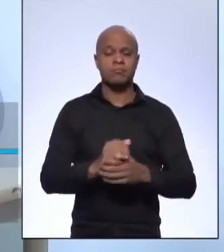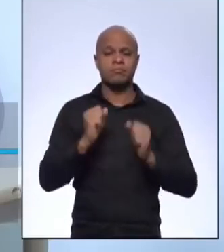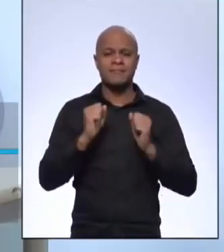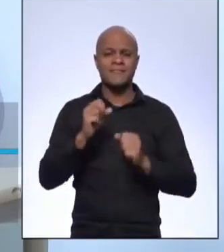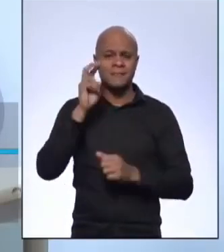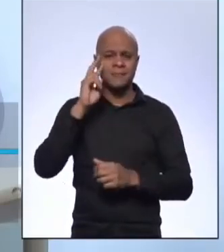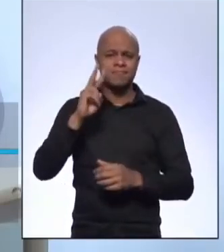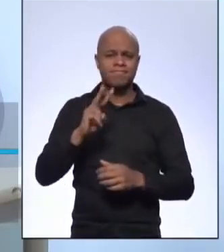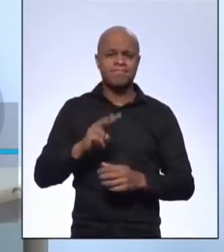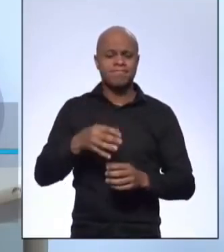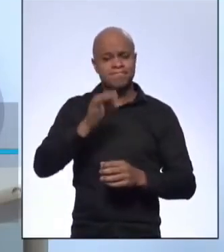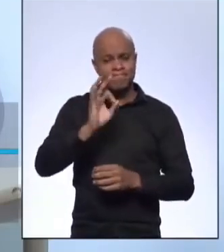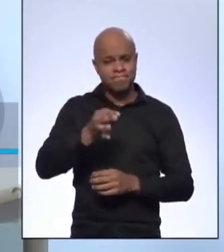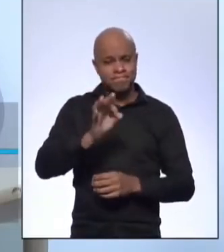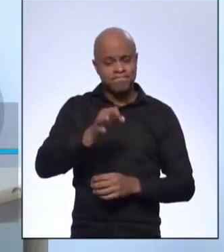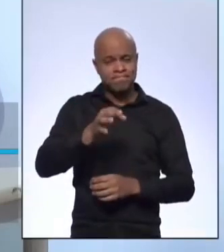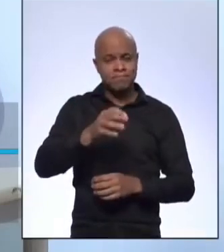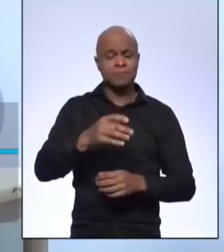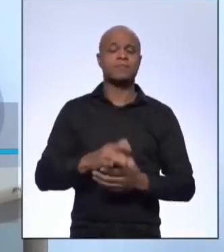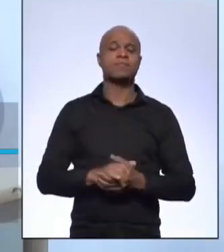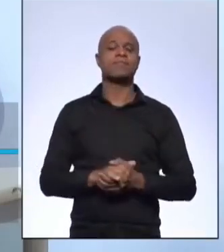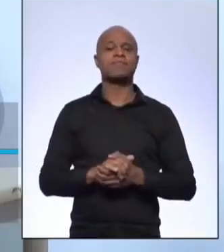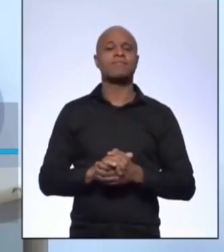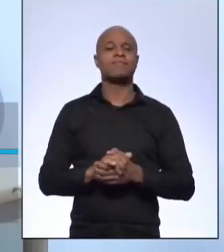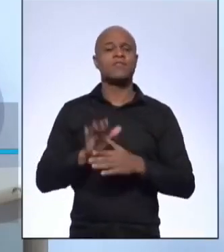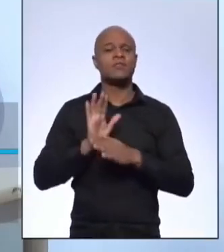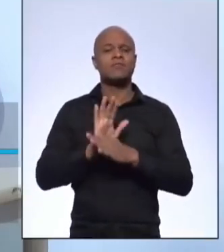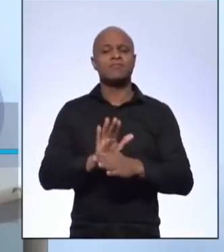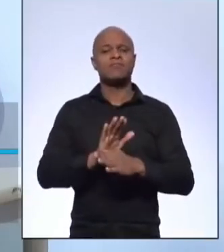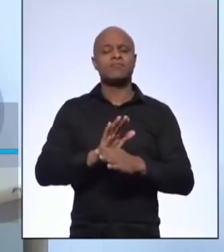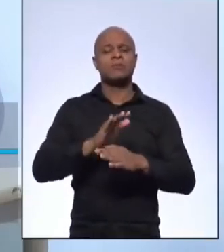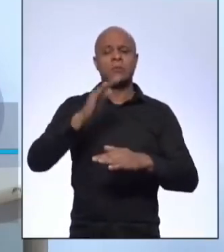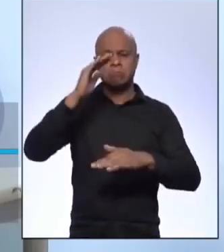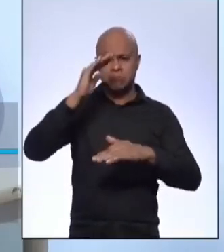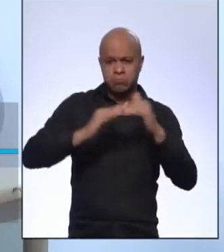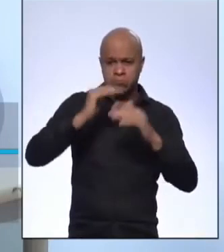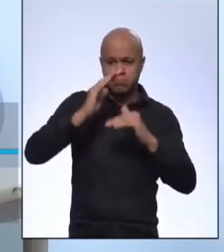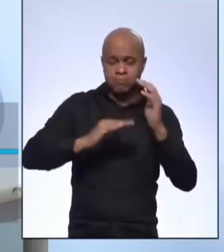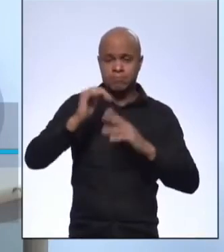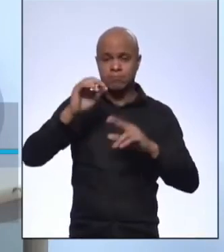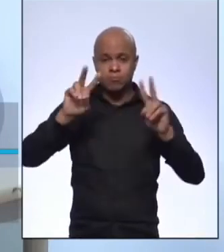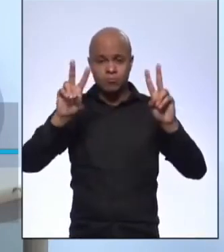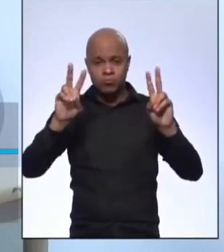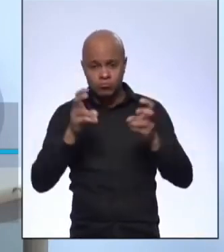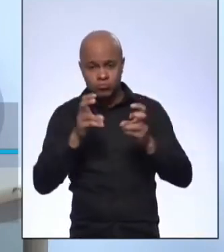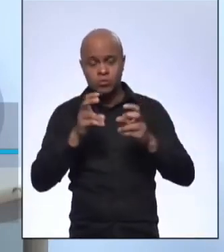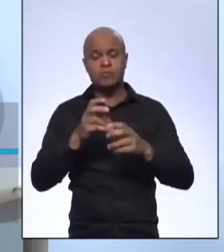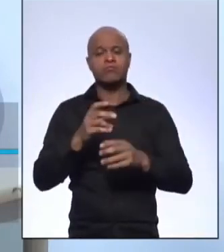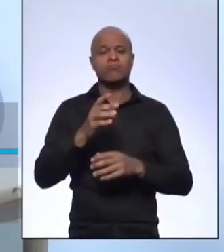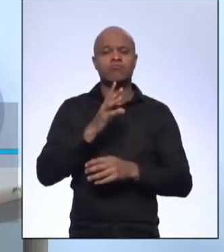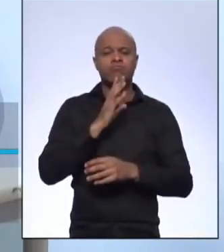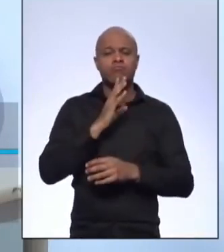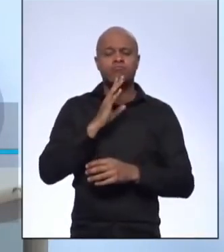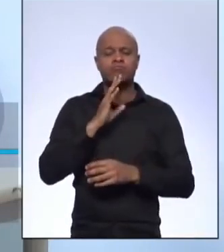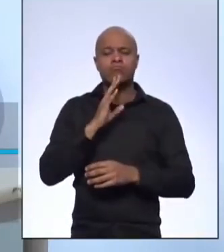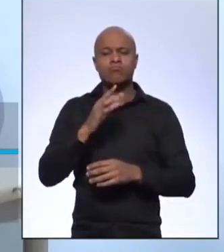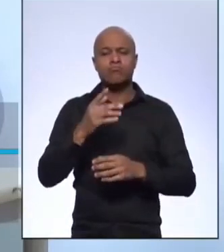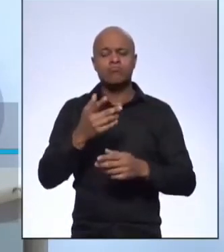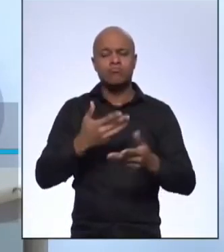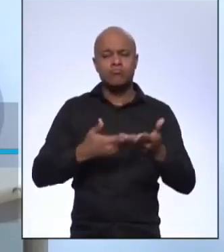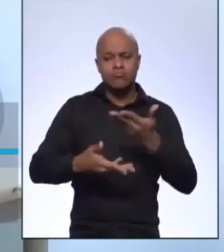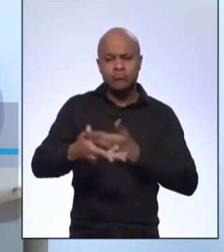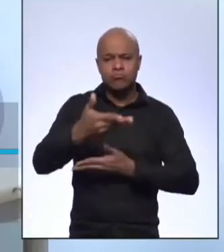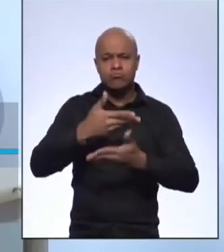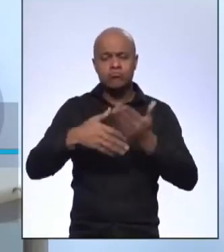sua contribuição, colaborar nesse processo de estudo sobre o tema. Acreditamos que vocês e os seus professores